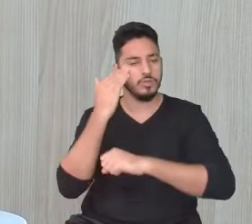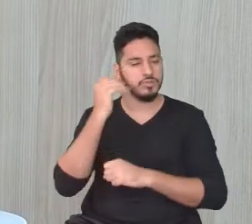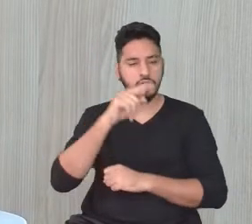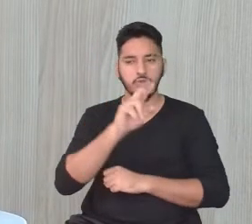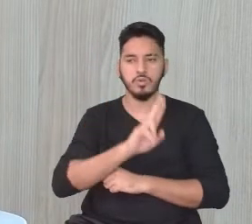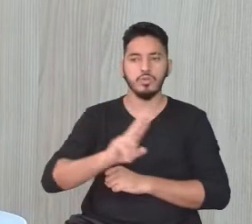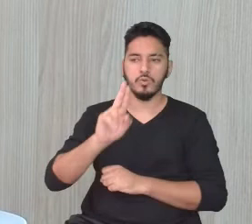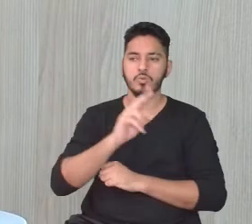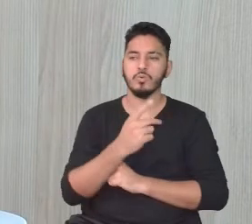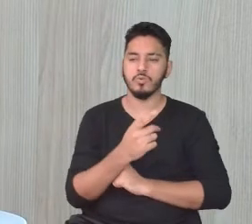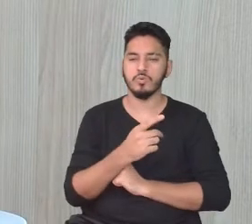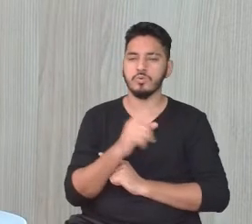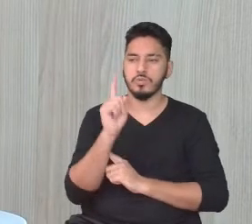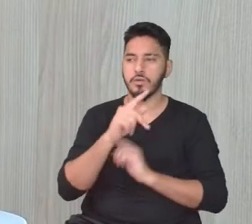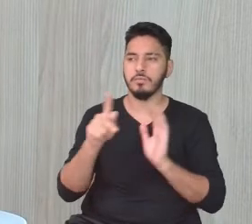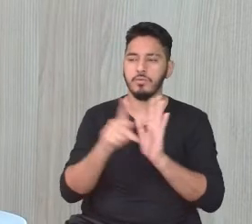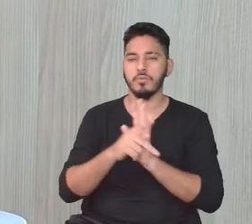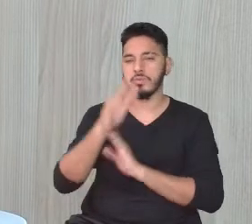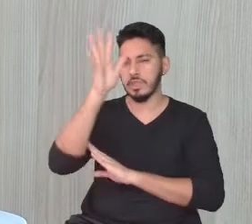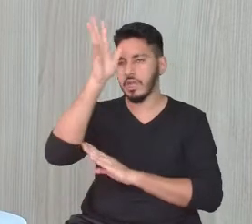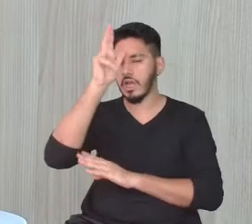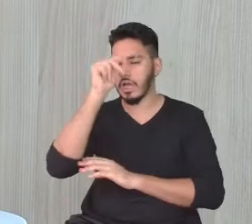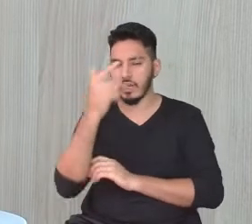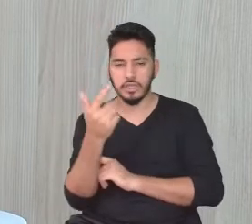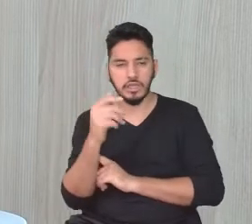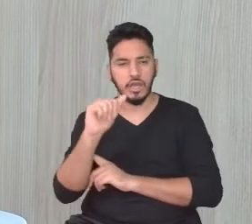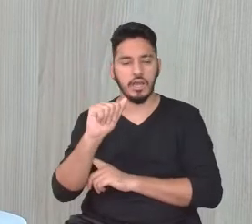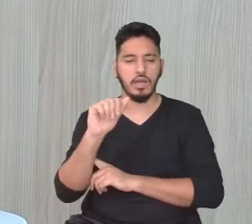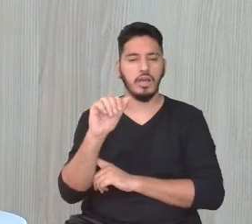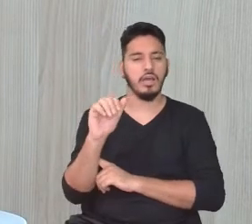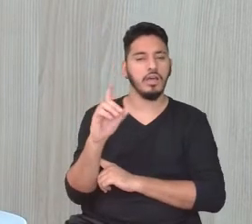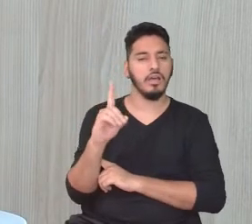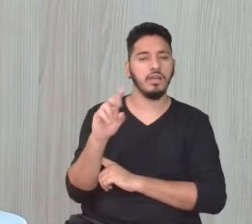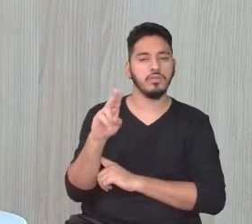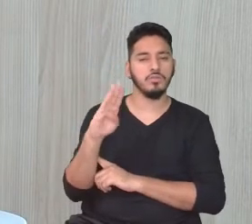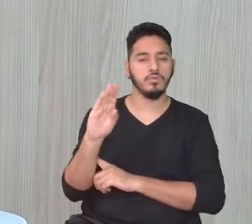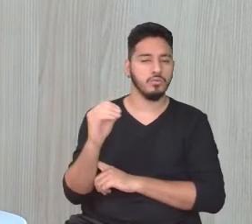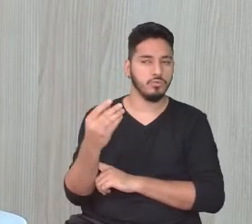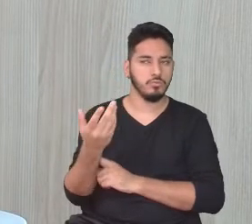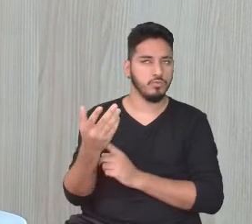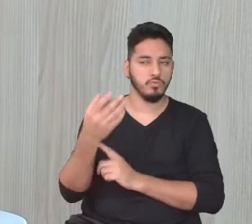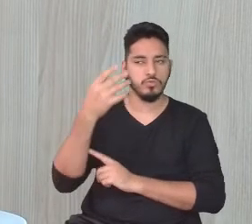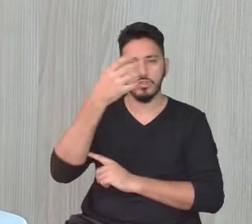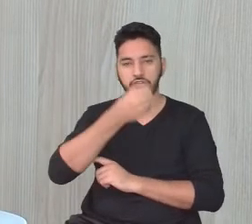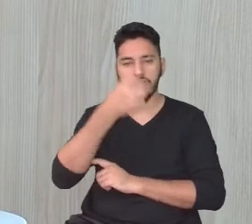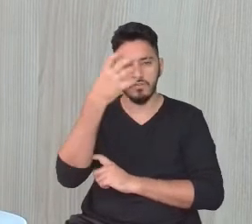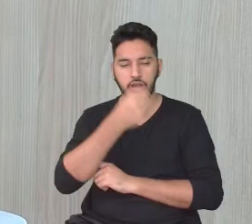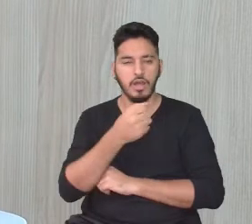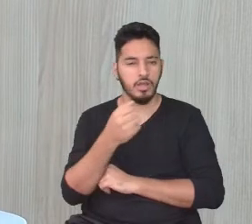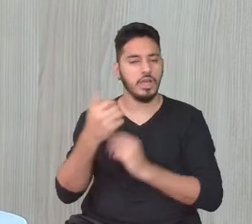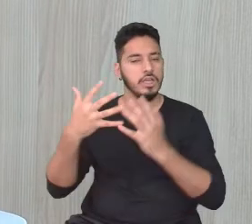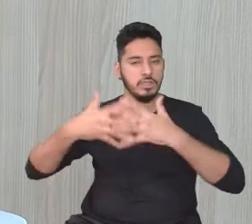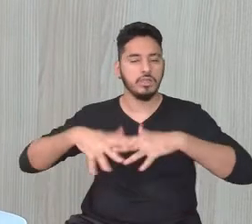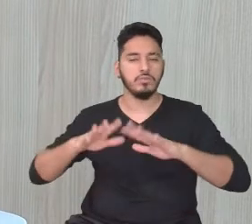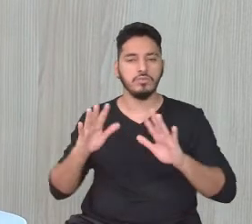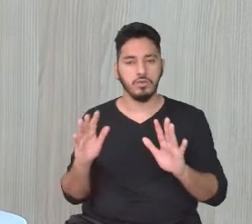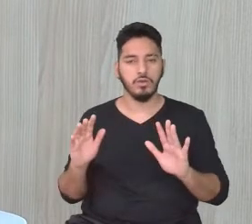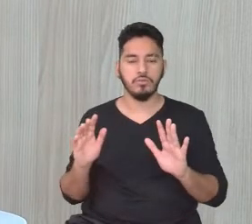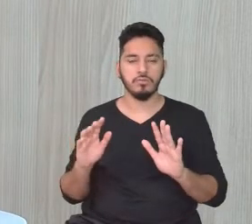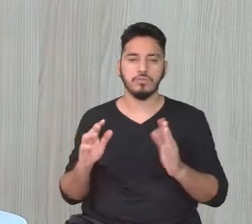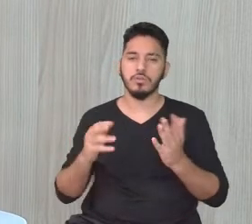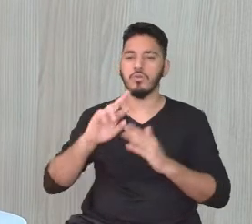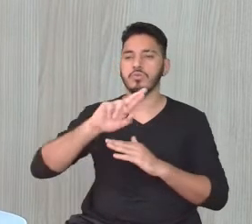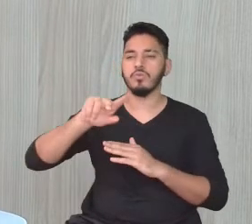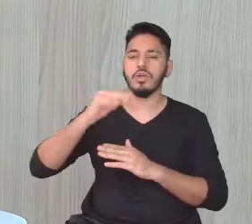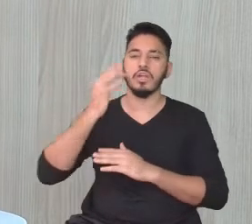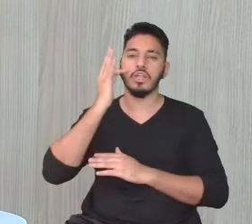usa é duplo de galinha de vaca né uma coisa fechada natural é então